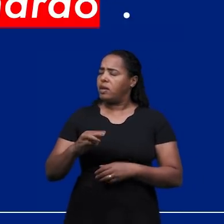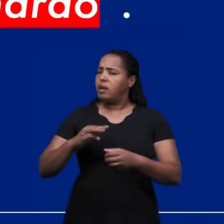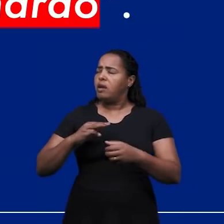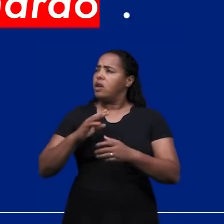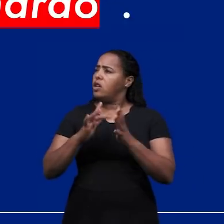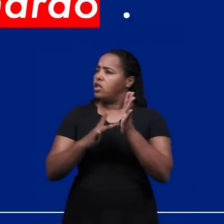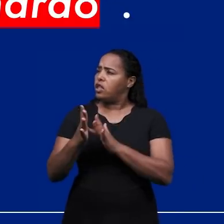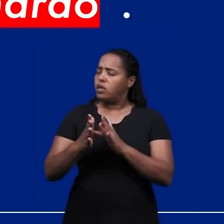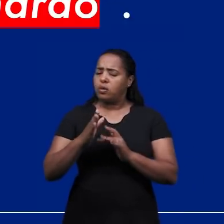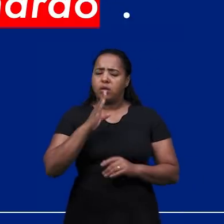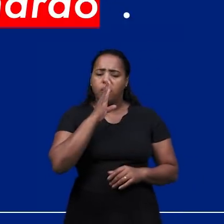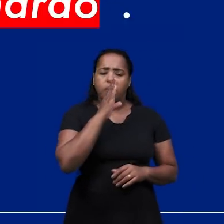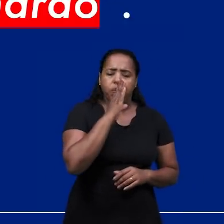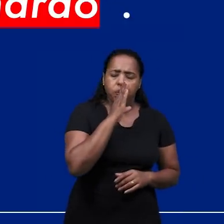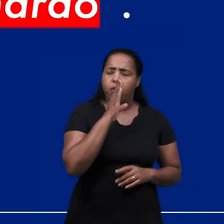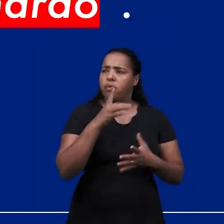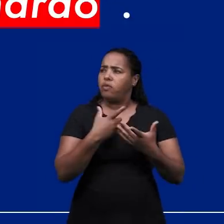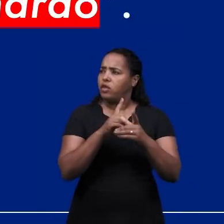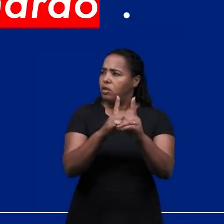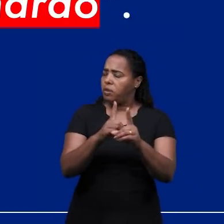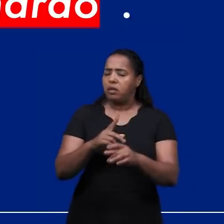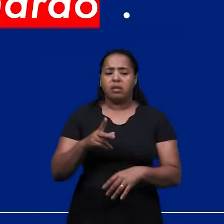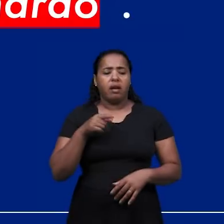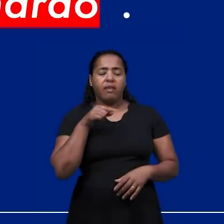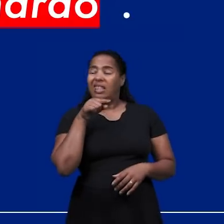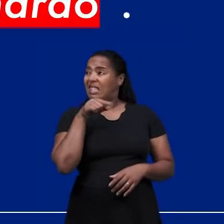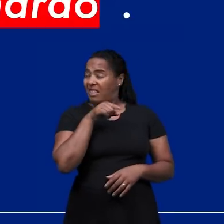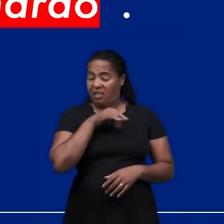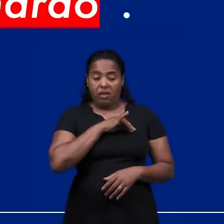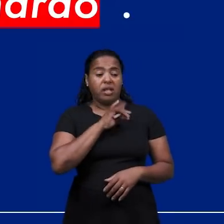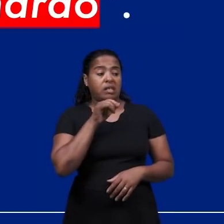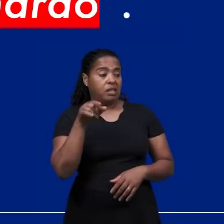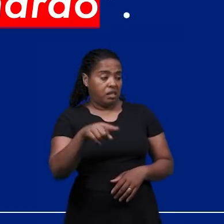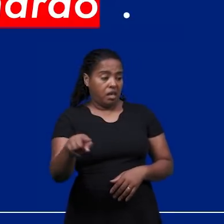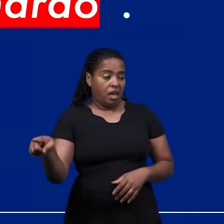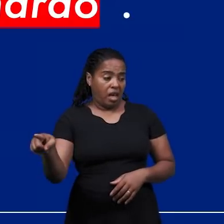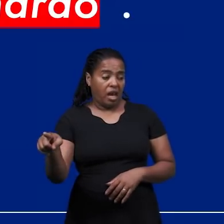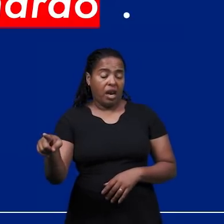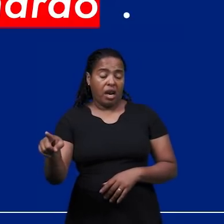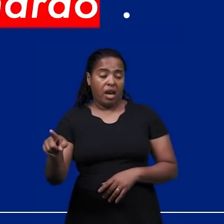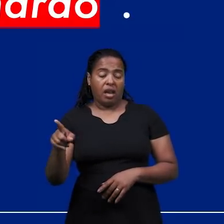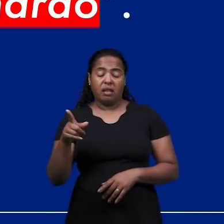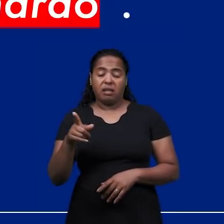ele, disse-lhes: Digo-vos que, se estes se calarem, as